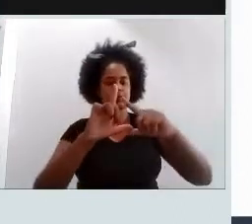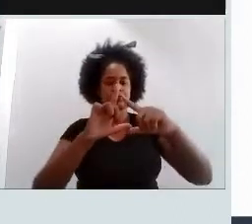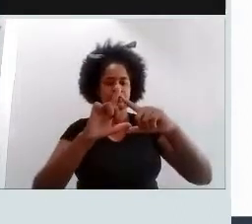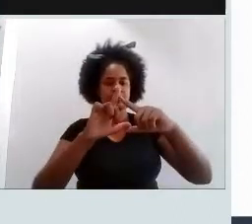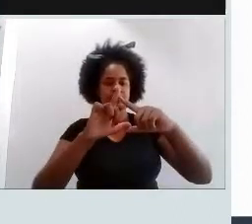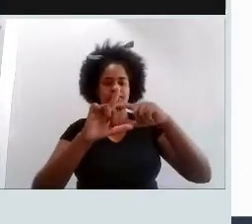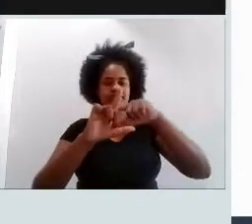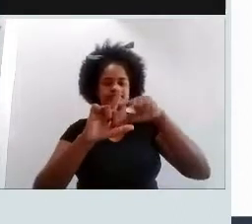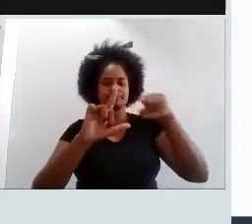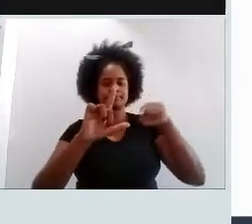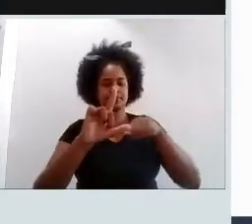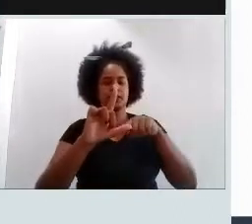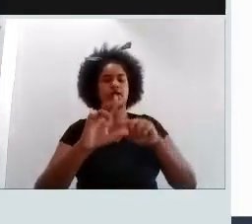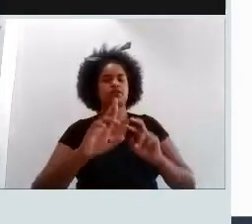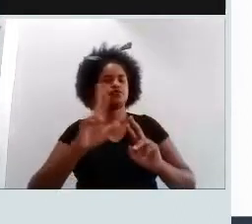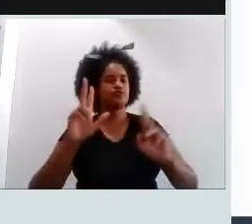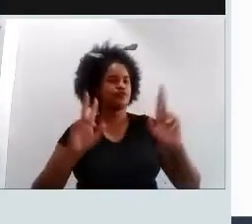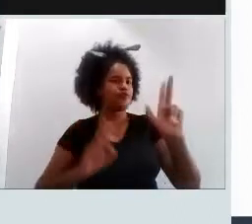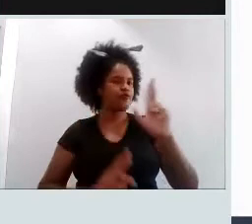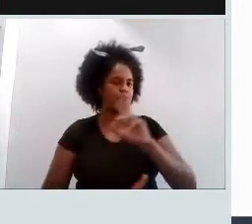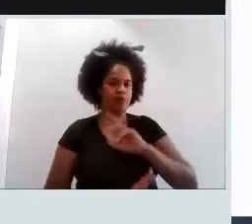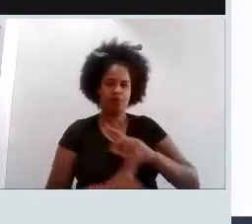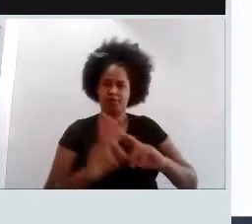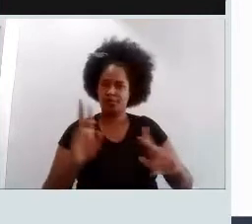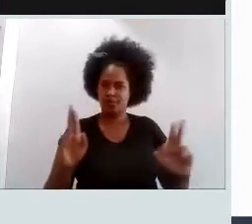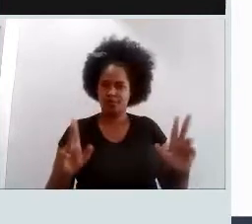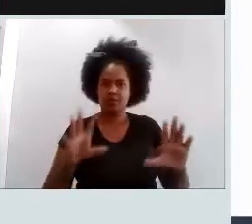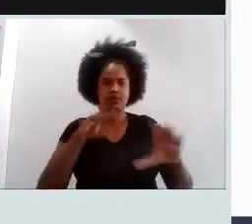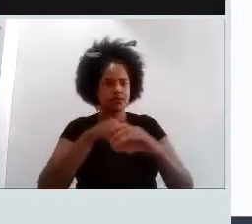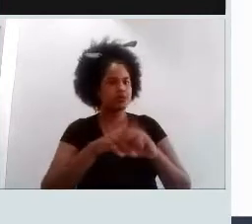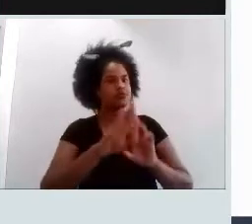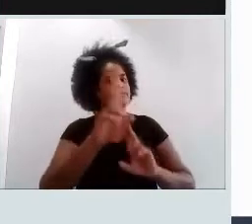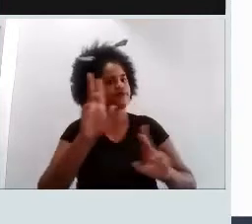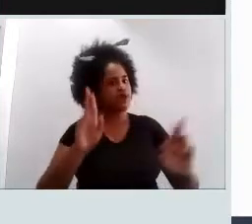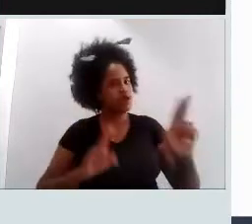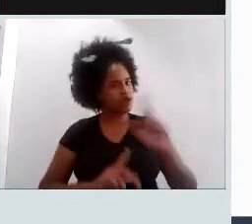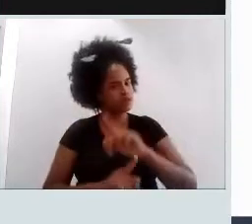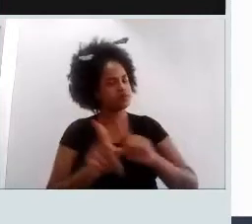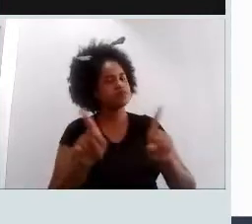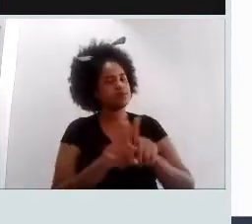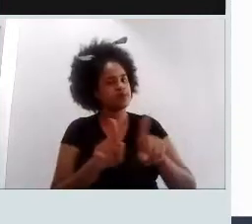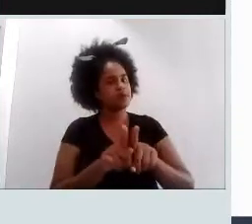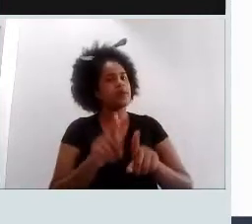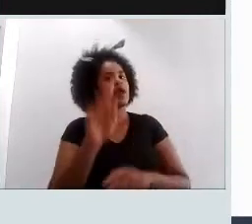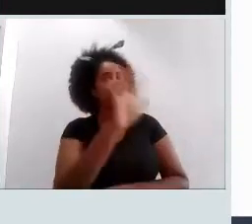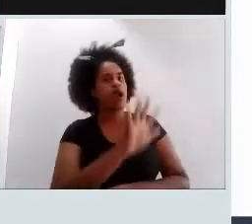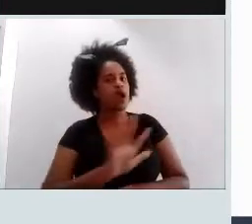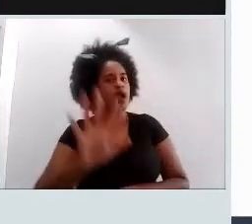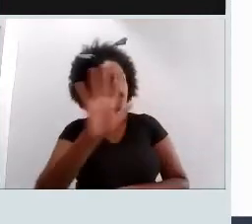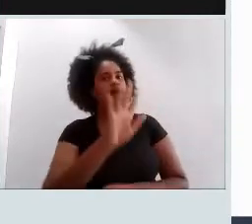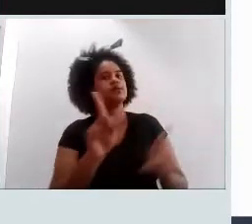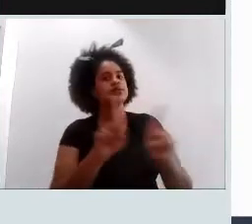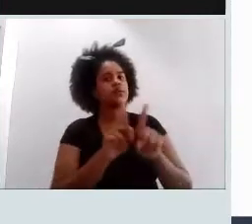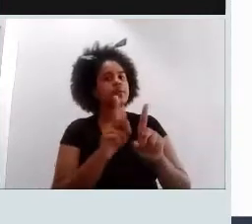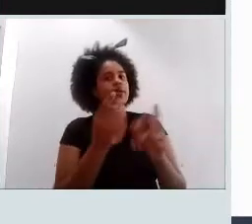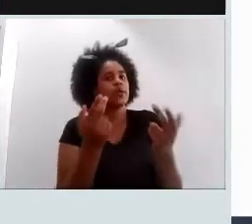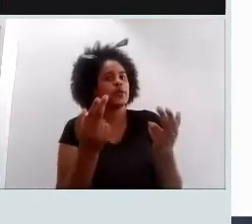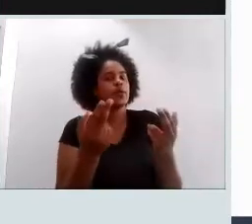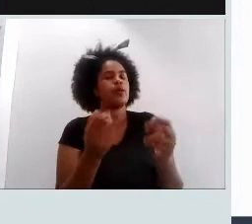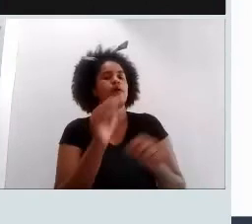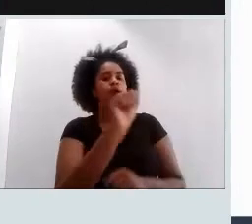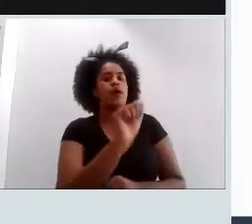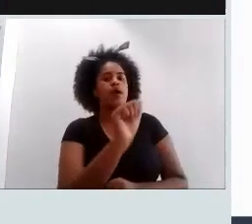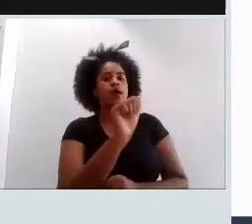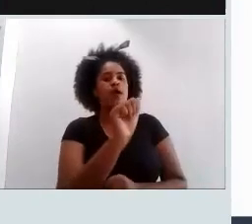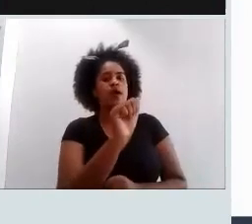ângulos diferentes entre si, ok? A área é calculada pela fórmula geral, que é área igual a base vezes a